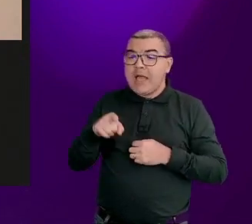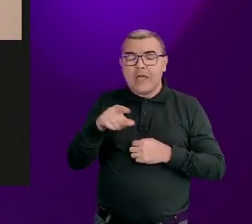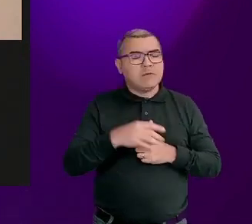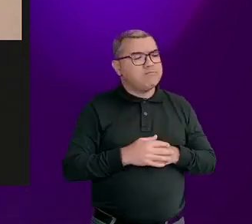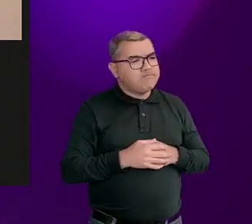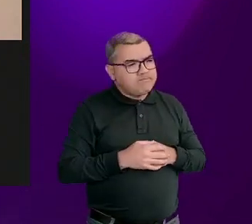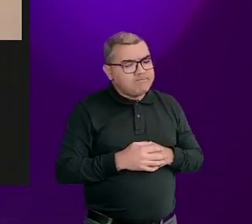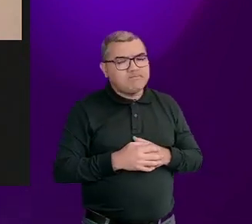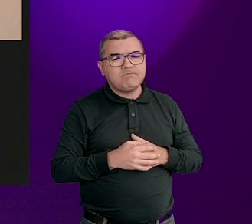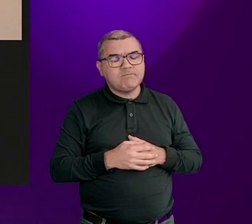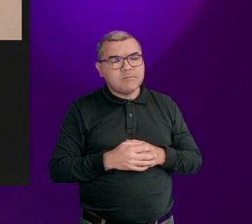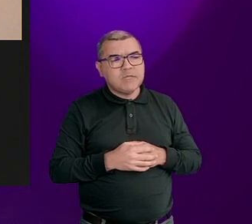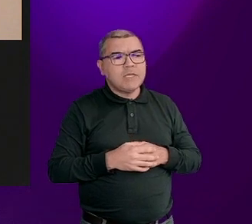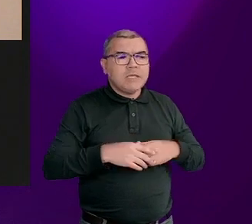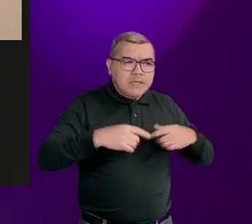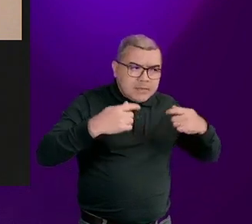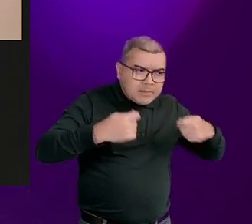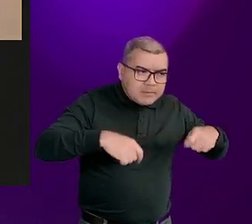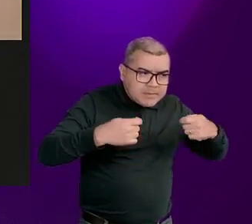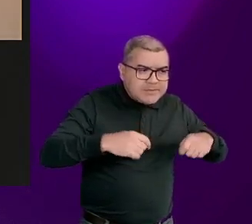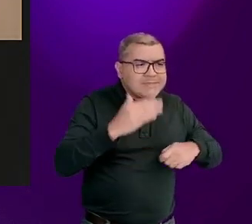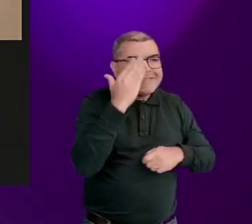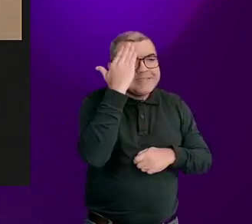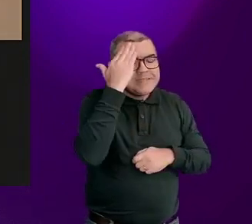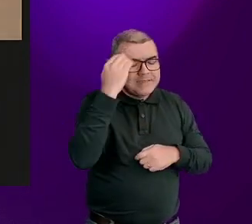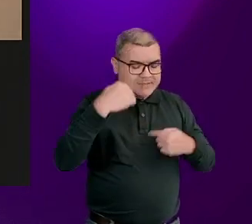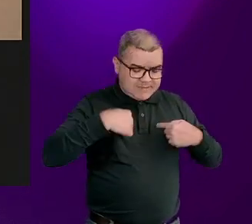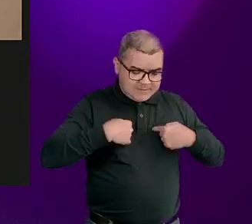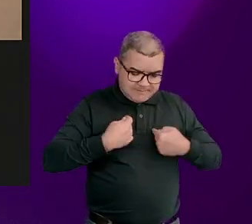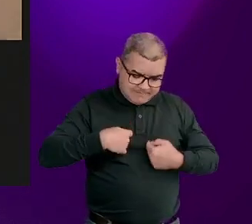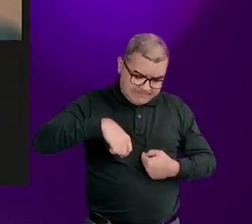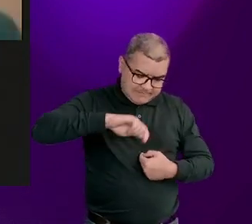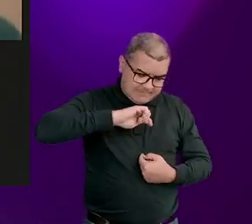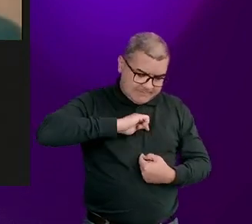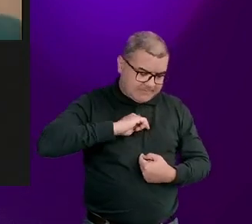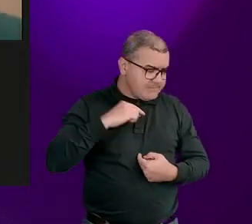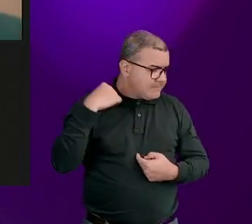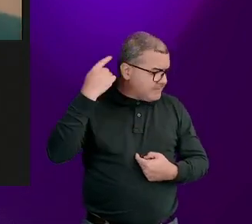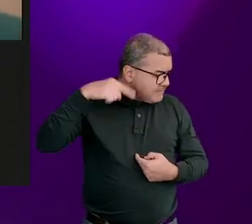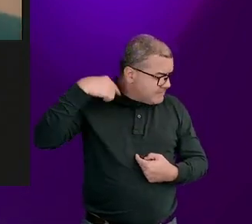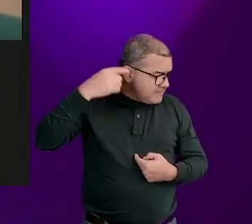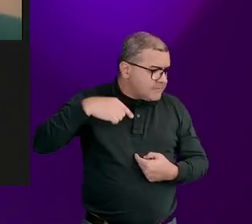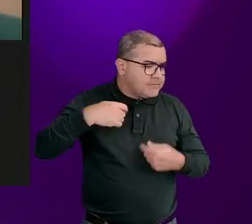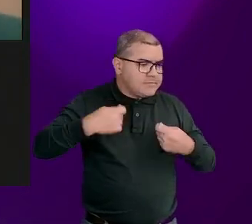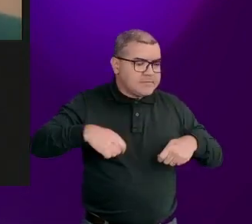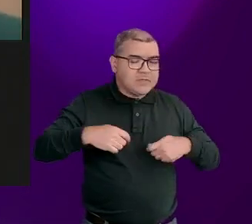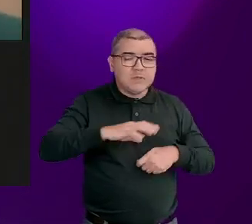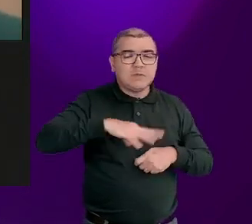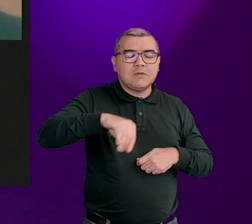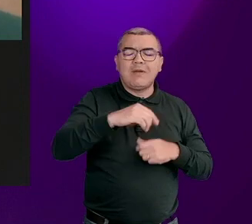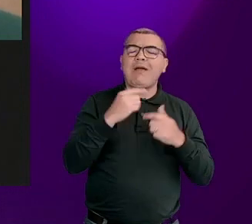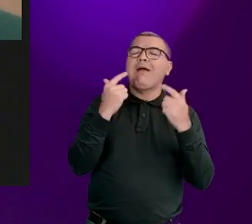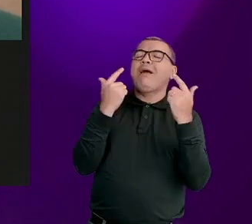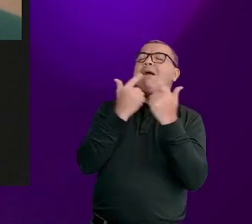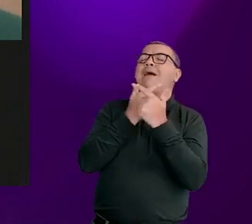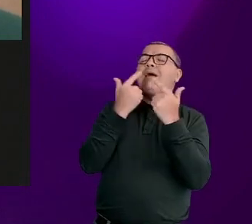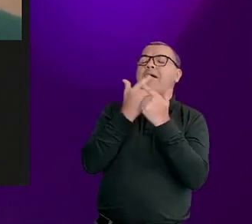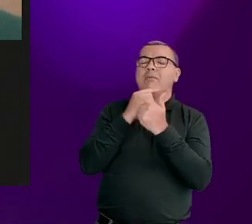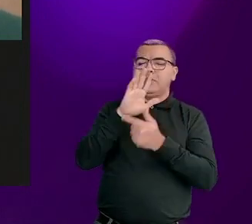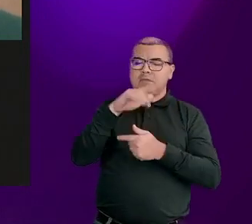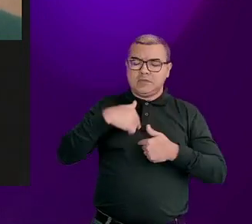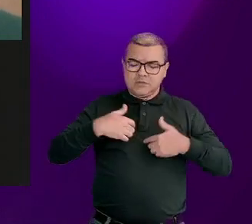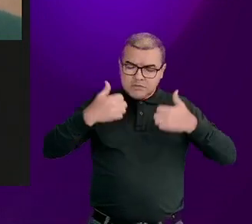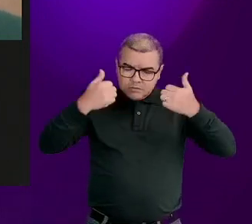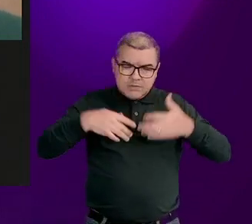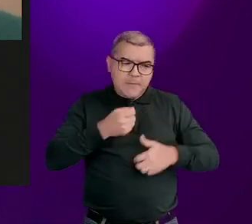ele precisa saber que ele é maluco. E eu não estava fazendo piada, eu estava falando sério, a plateia riu como se eu tivesse feito